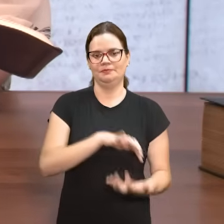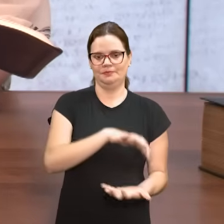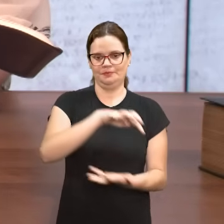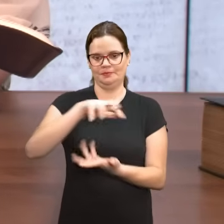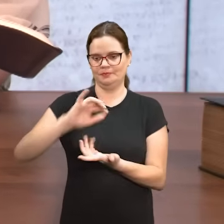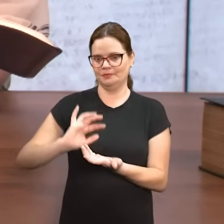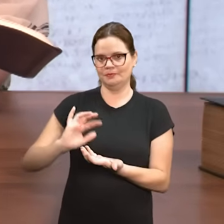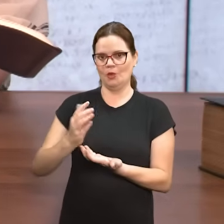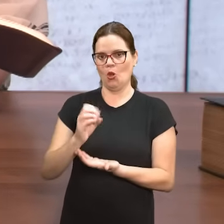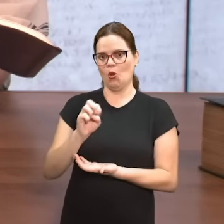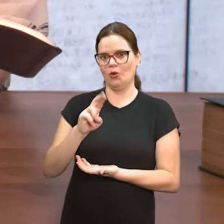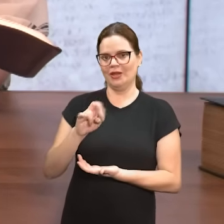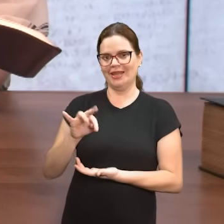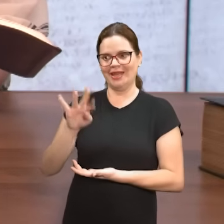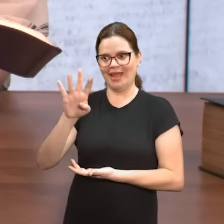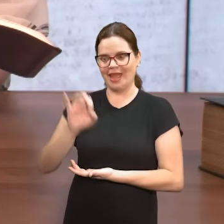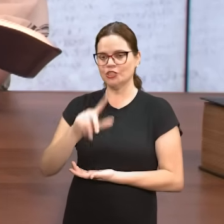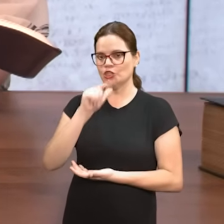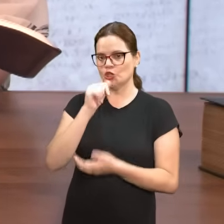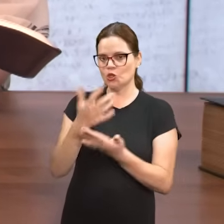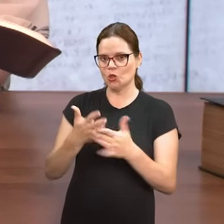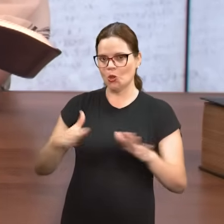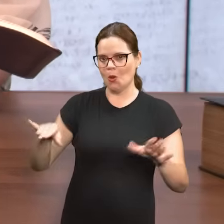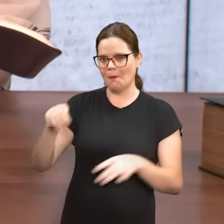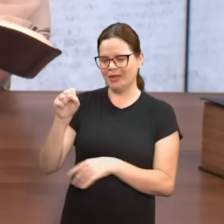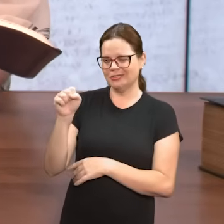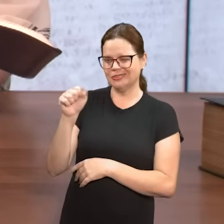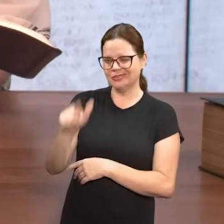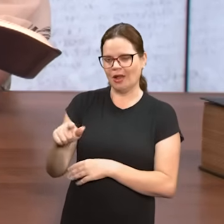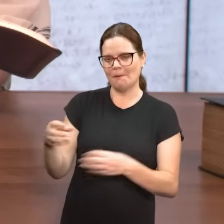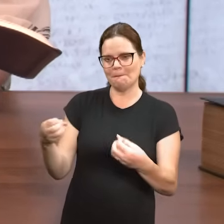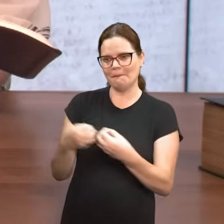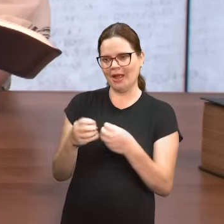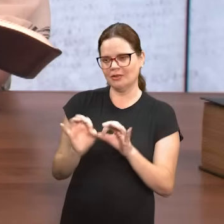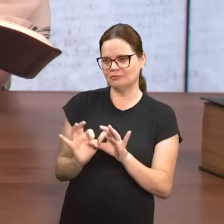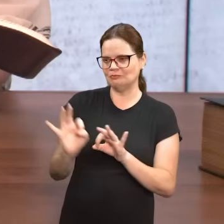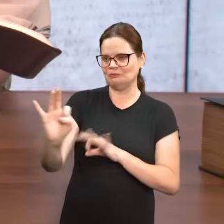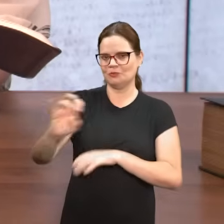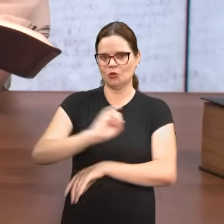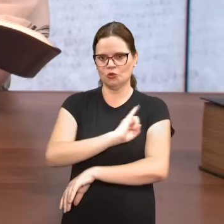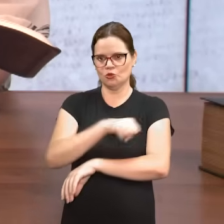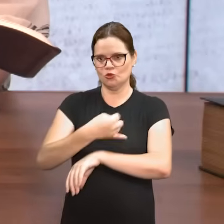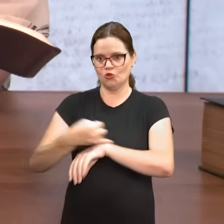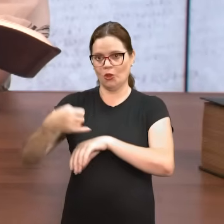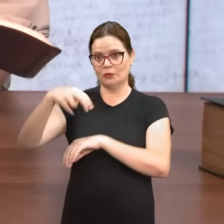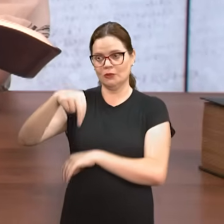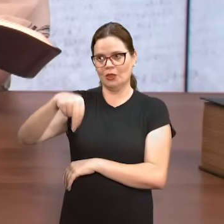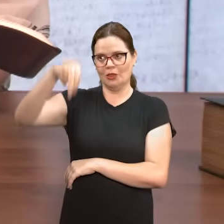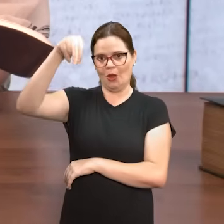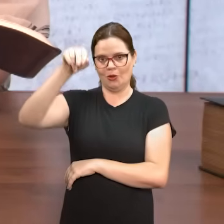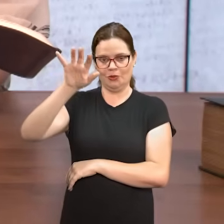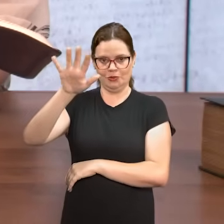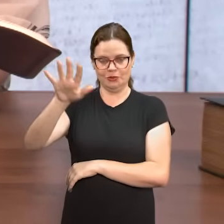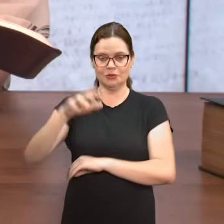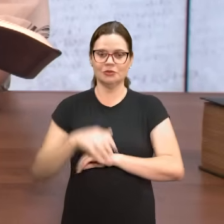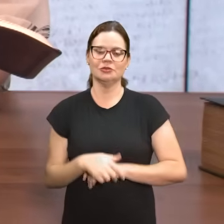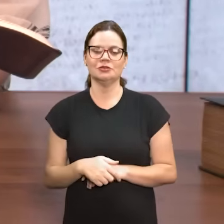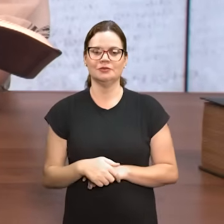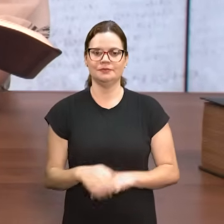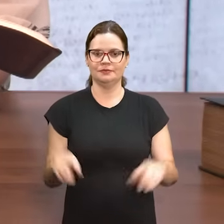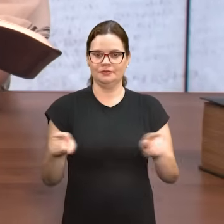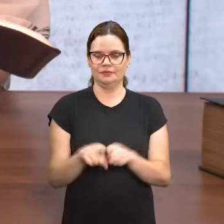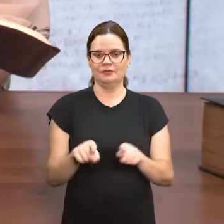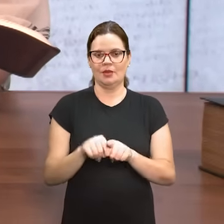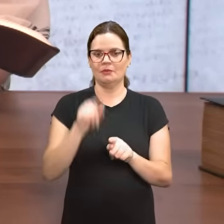será o Mar Salgado até a extremidade do Jordão. E o termo para o norte será da baía